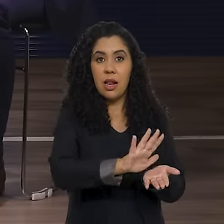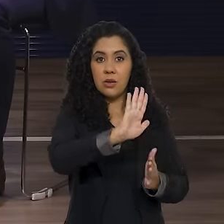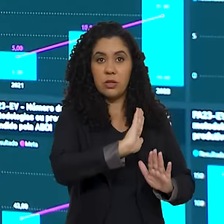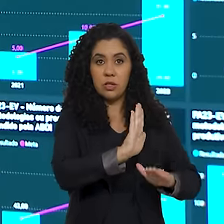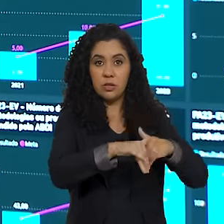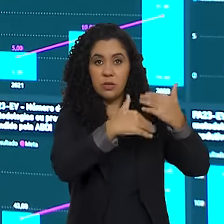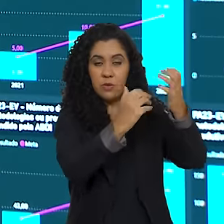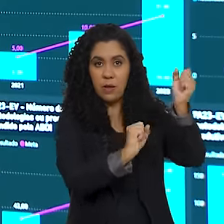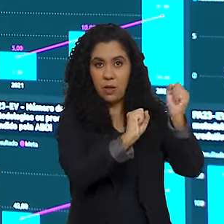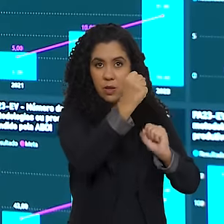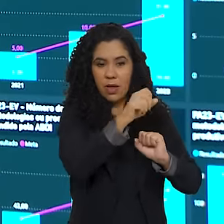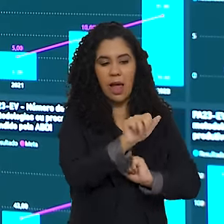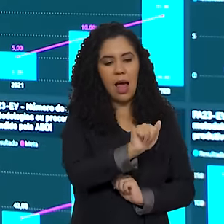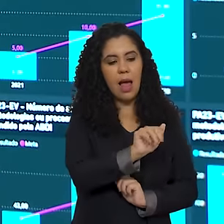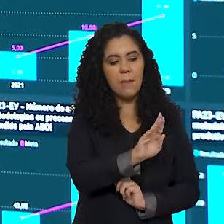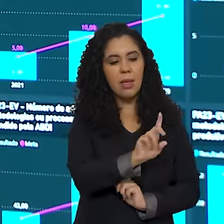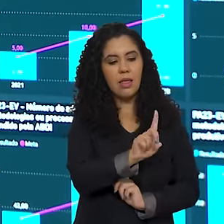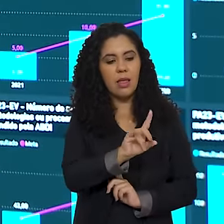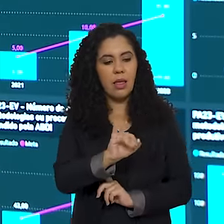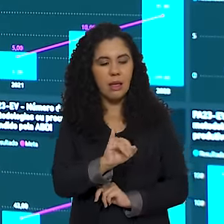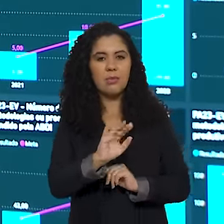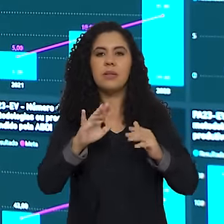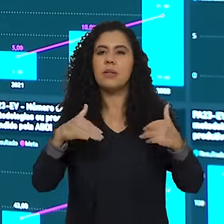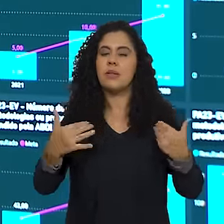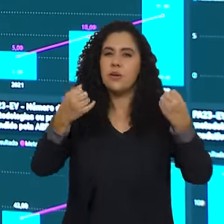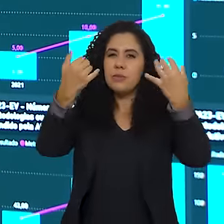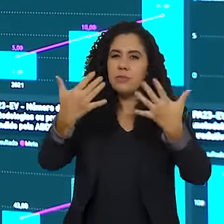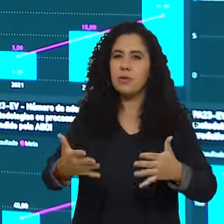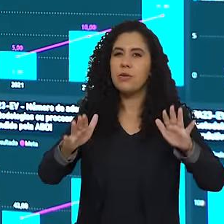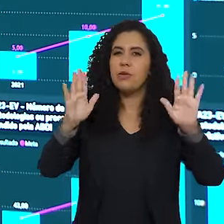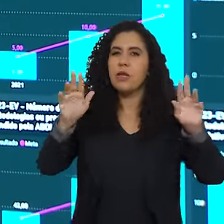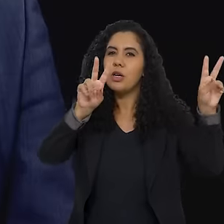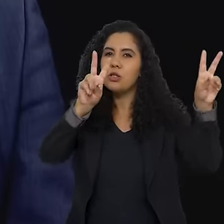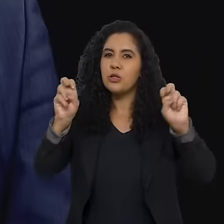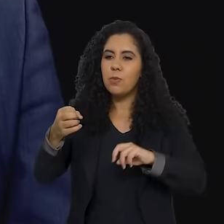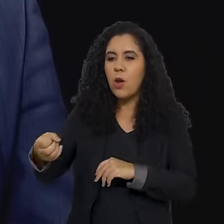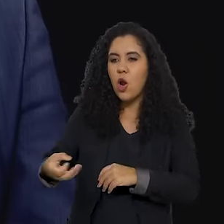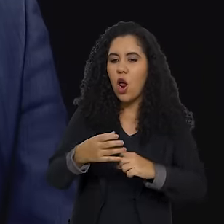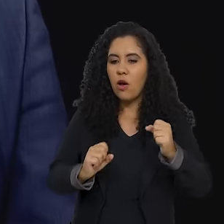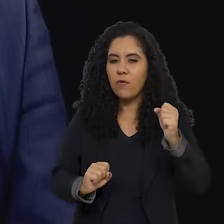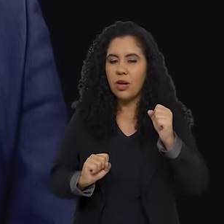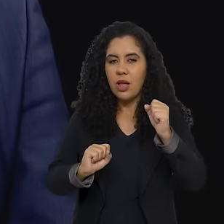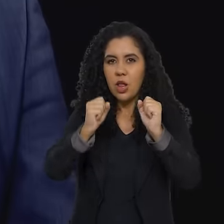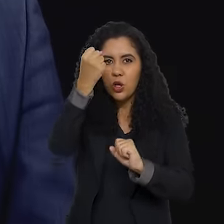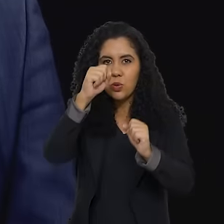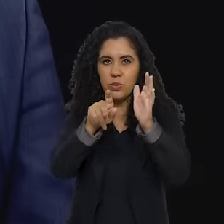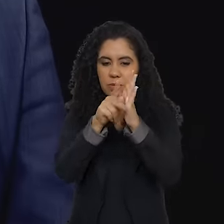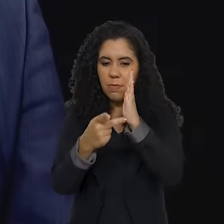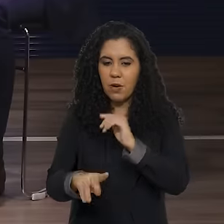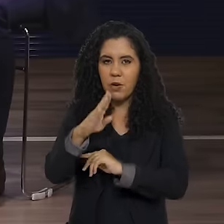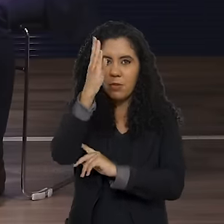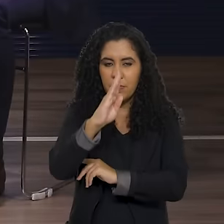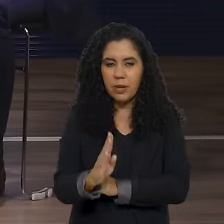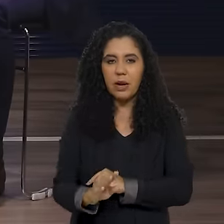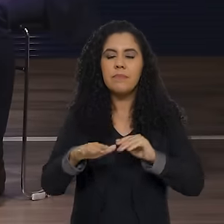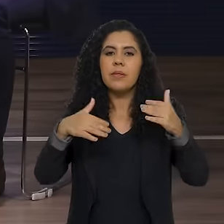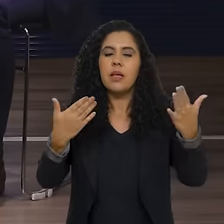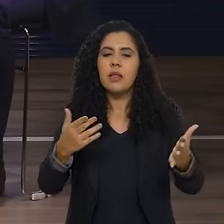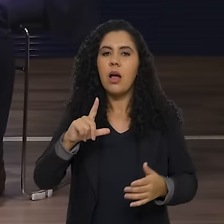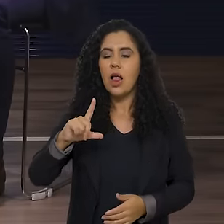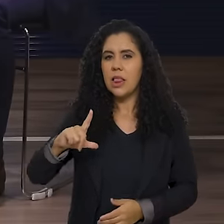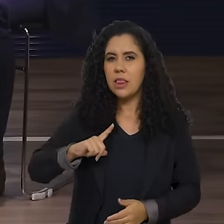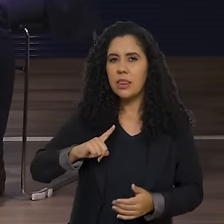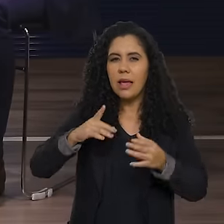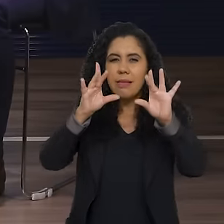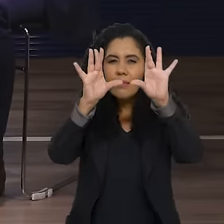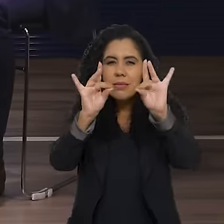ABDI. Bom, presidente, falamos bastante do Nova Indústria Brasil, né? Queria retomar esse assunto. Existe um